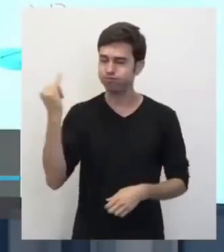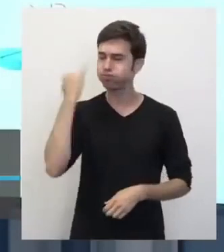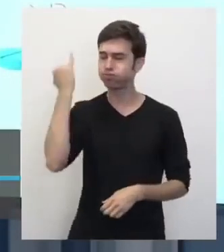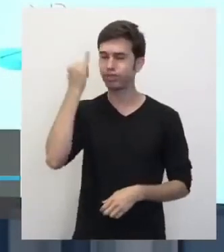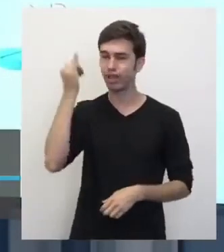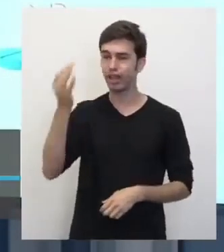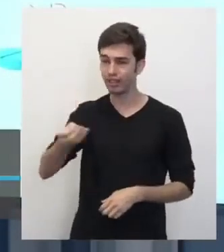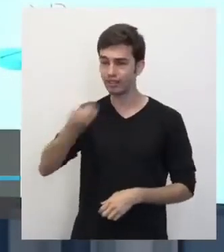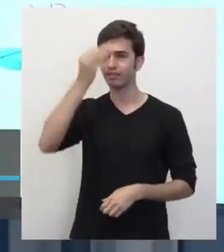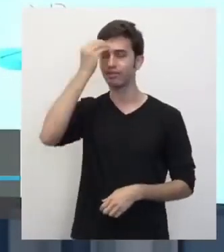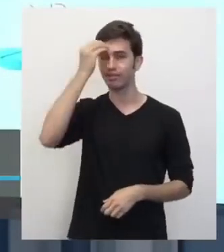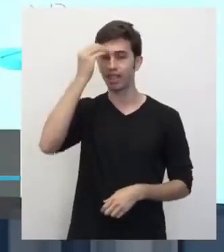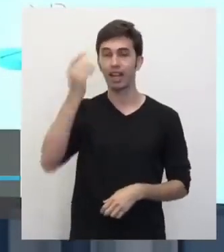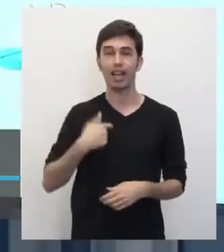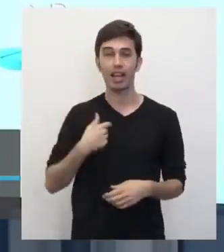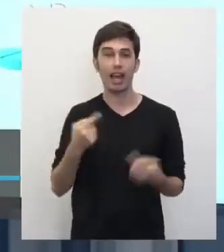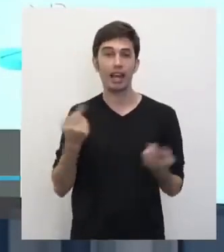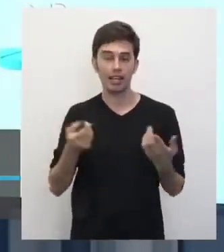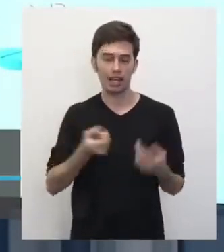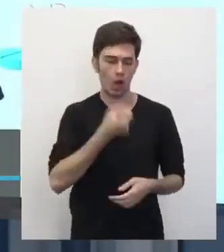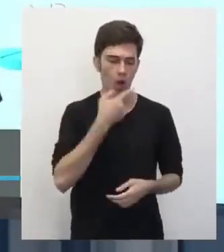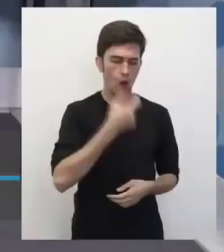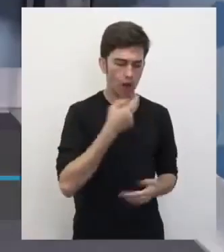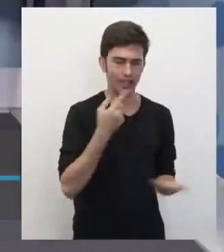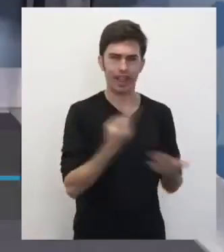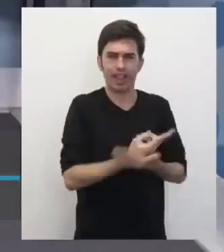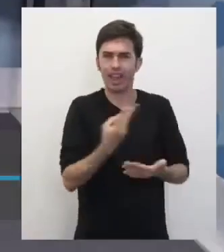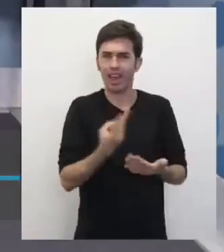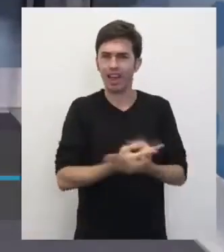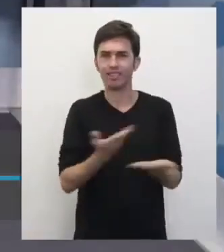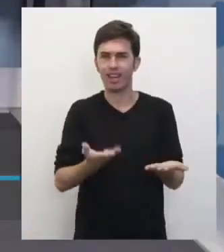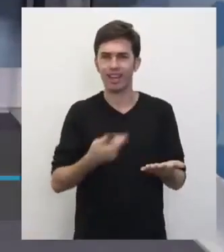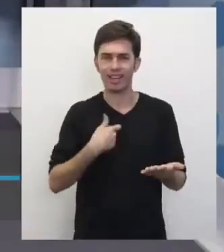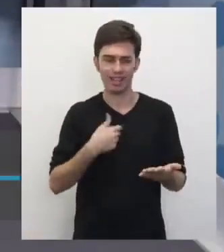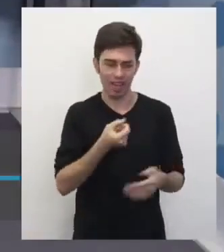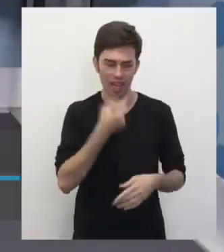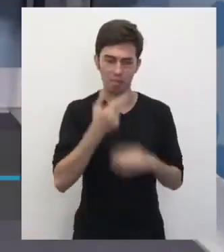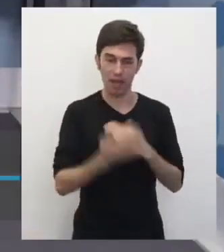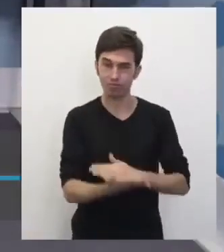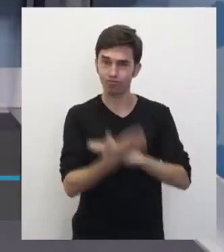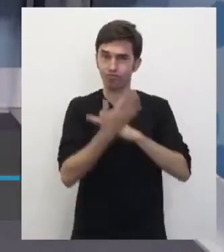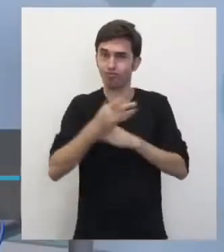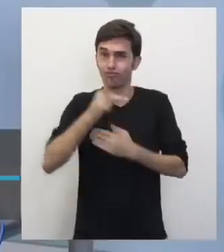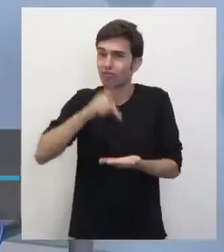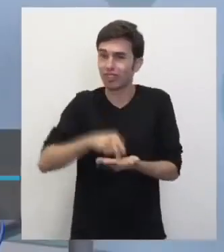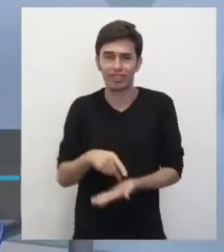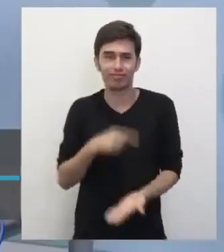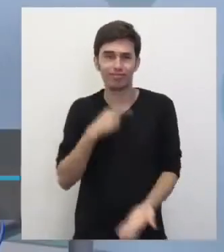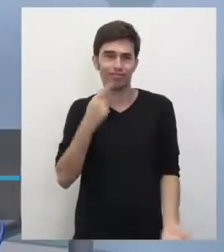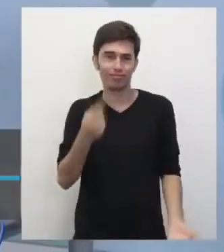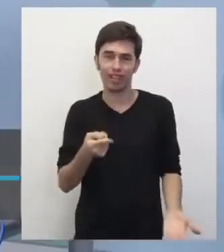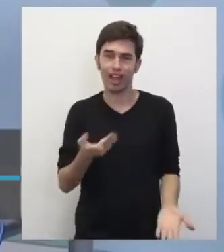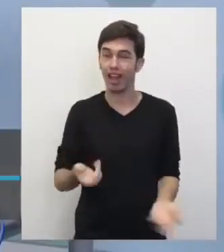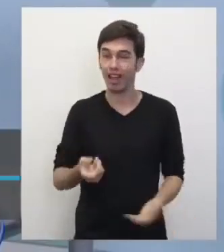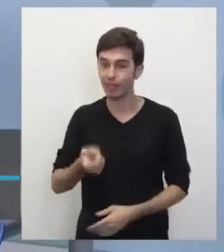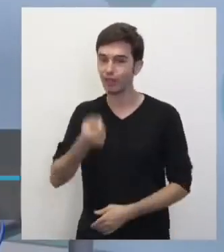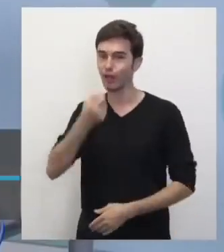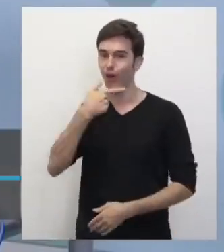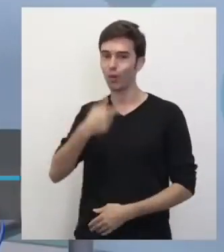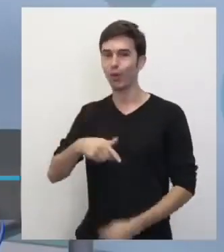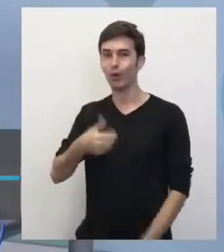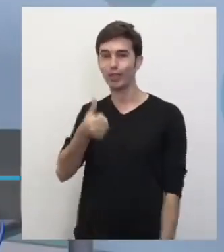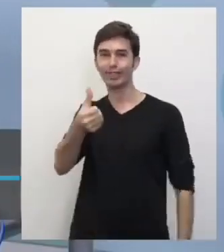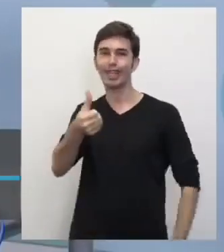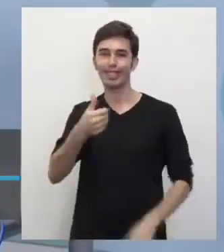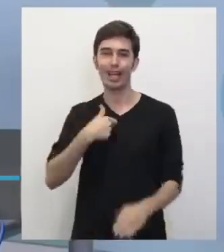né? Saber essa relação para não tomar em horário errado, senão perde o efeito. É verdade, né? Aí tomou 6 comprimidos, né? Tomei 6, né? Coloquei